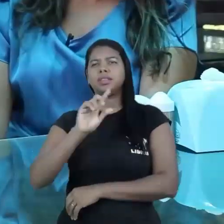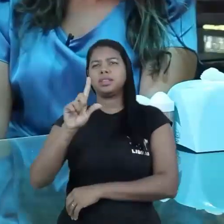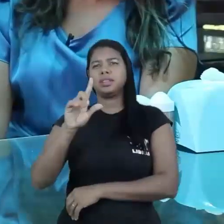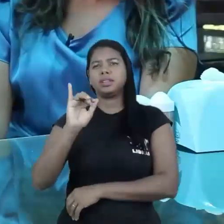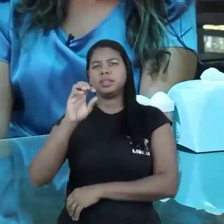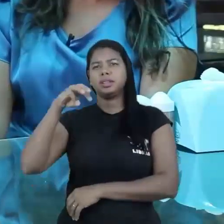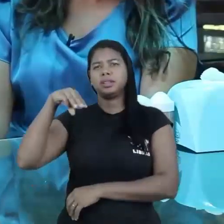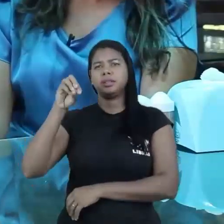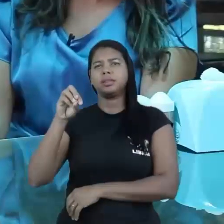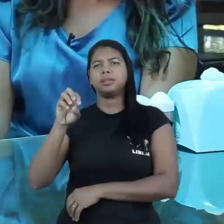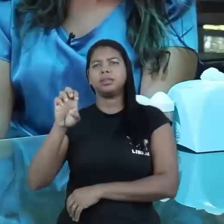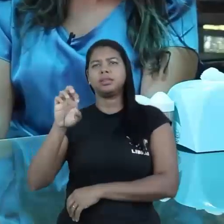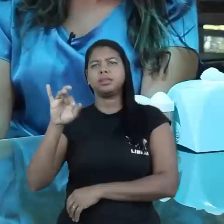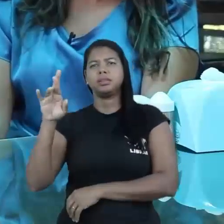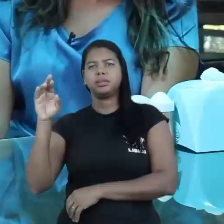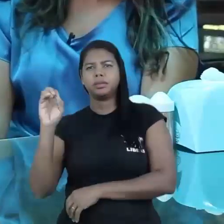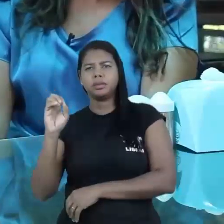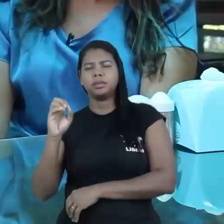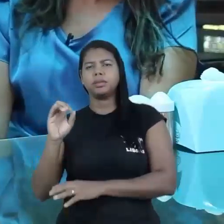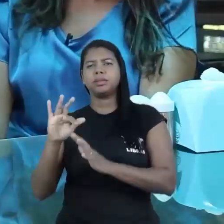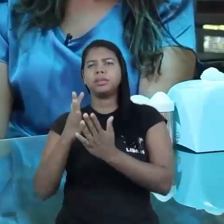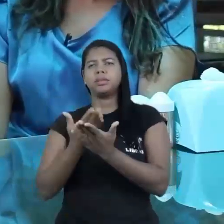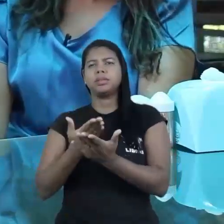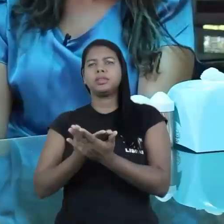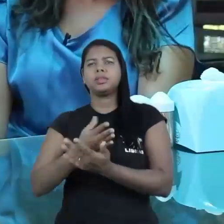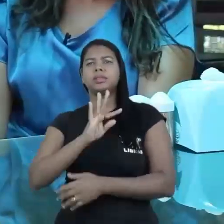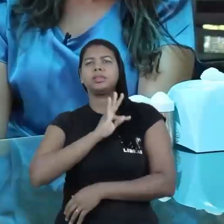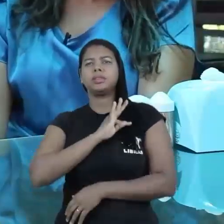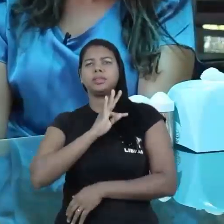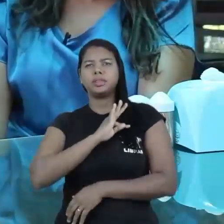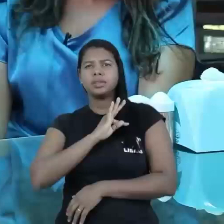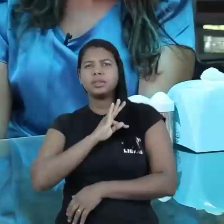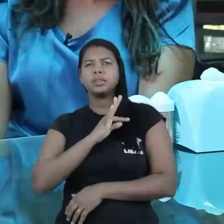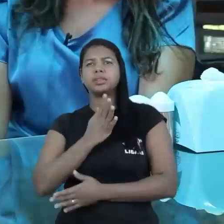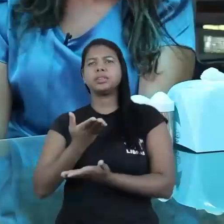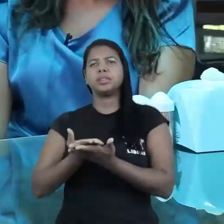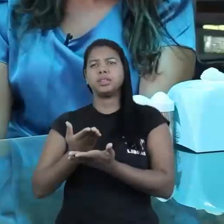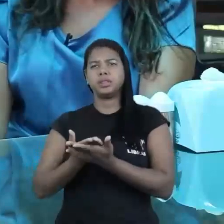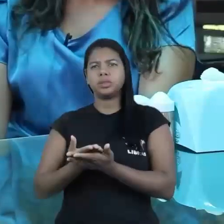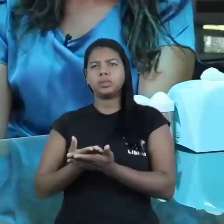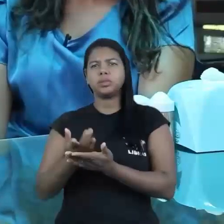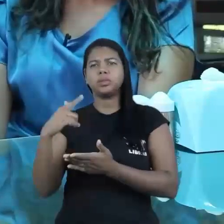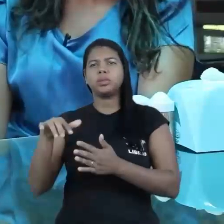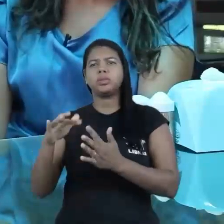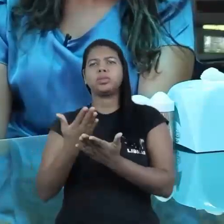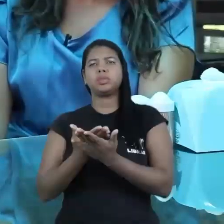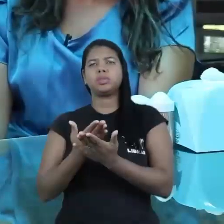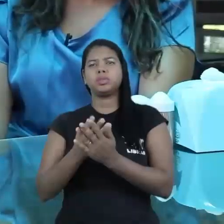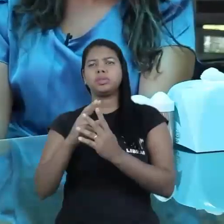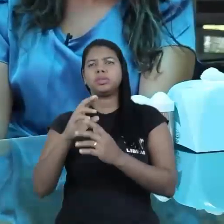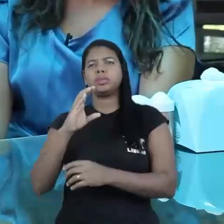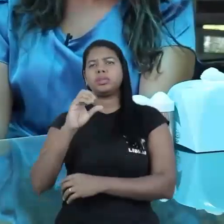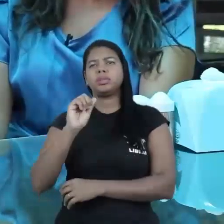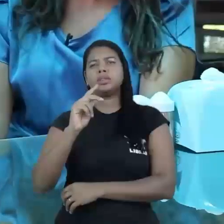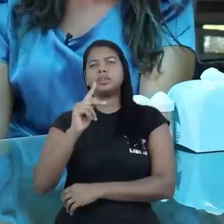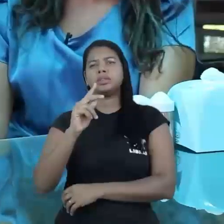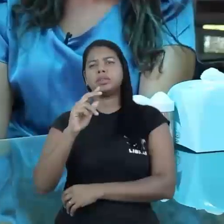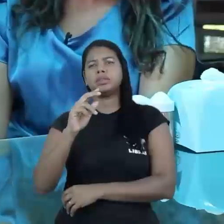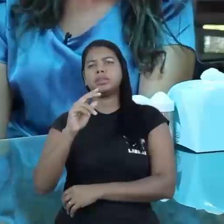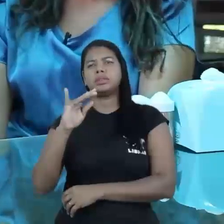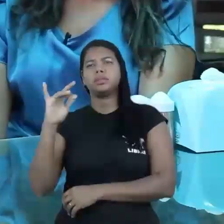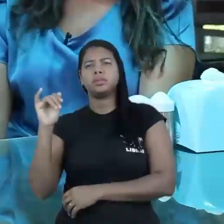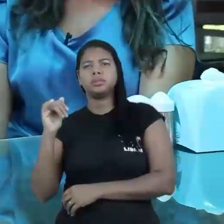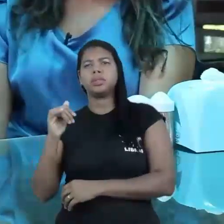técnico. Depois queria me especializar um pouco mais, fiz a Escola Técnica de Carpina, que era redes, e eu fui empreendendo na área de